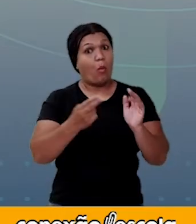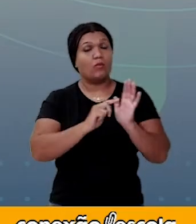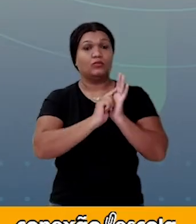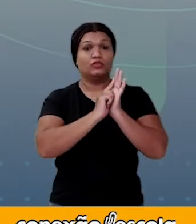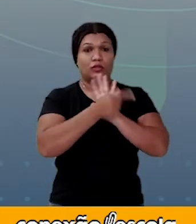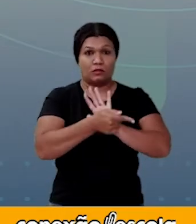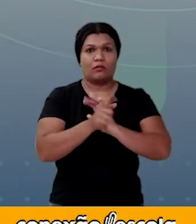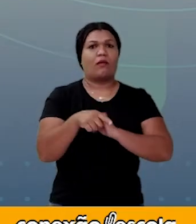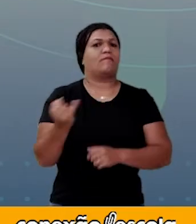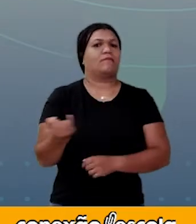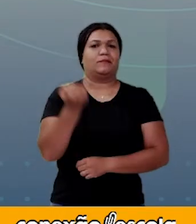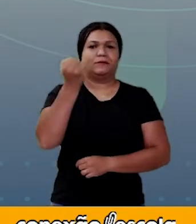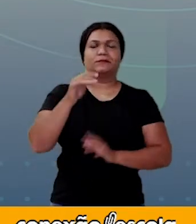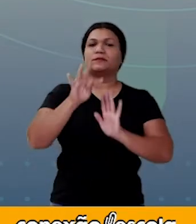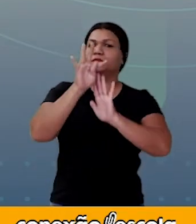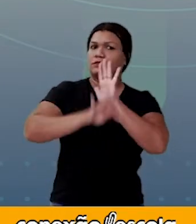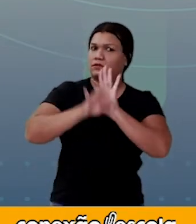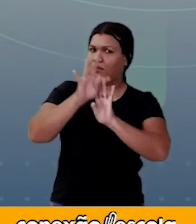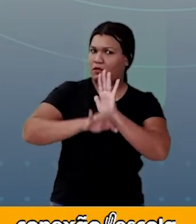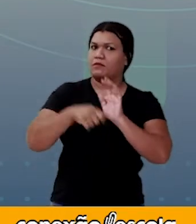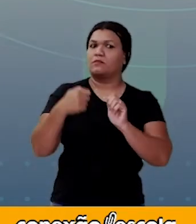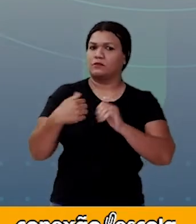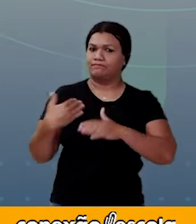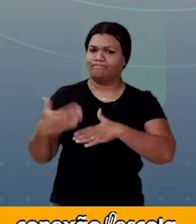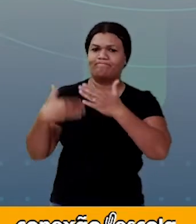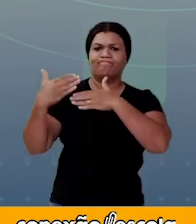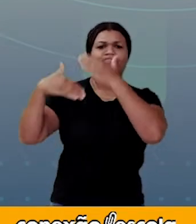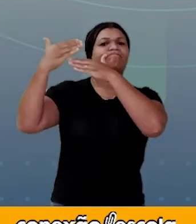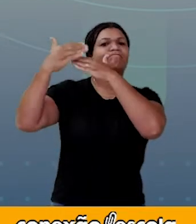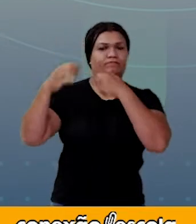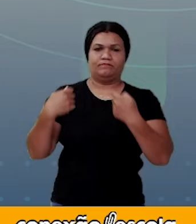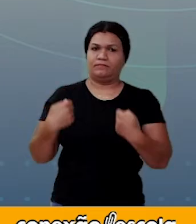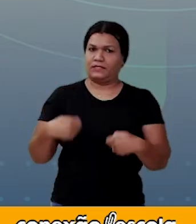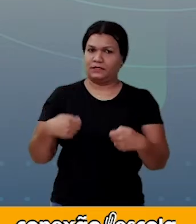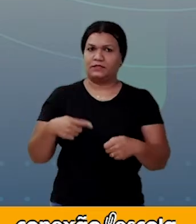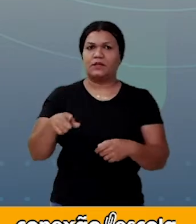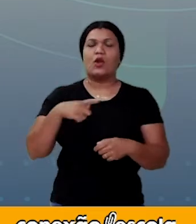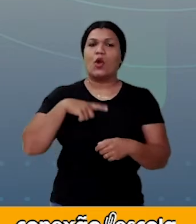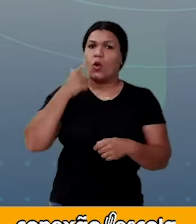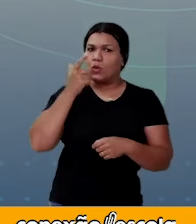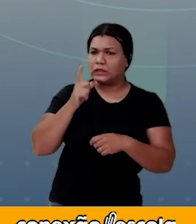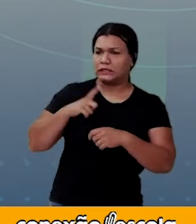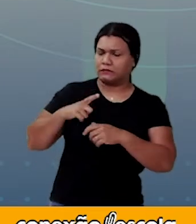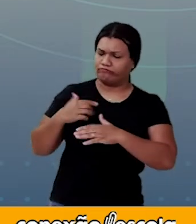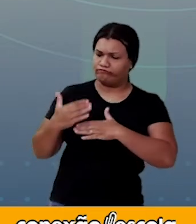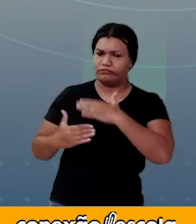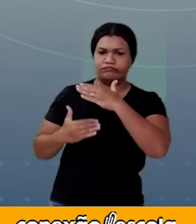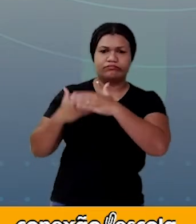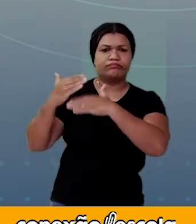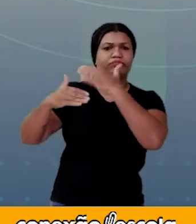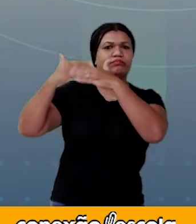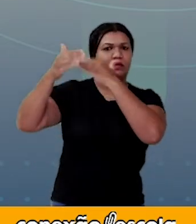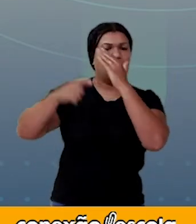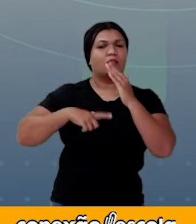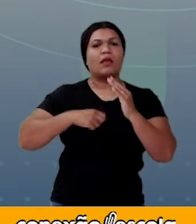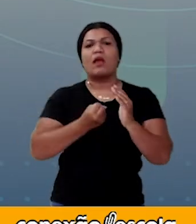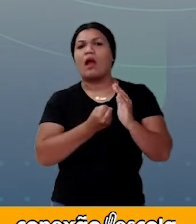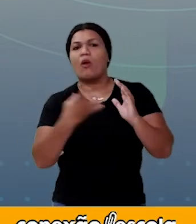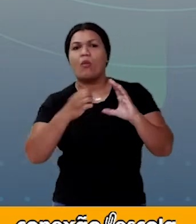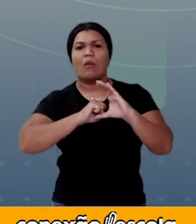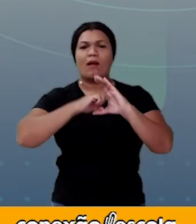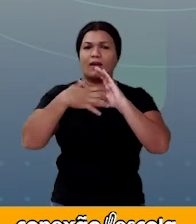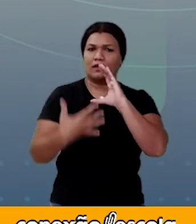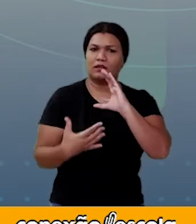importante que esse texto ele tenha um desenvolvimento. E para que ele vá se desenvolvendo, existem alguns fatores que